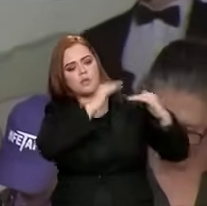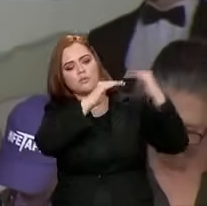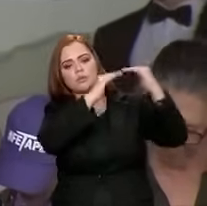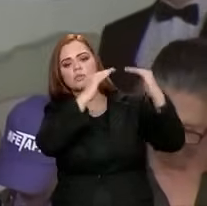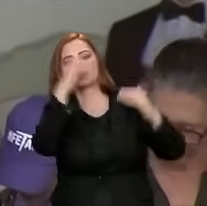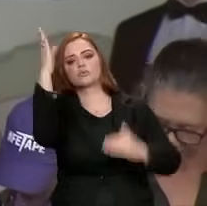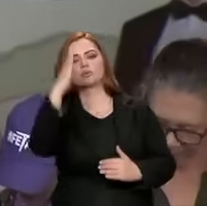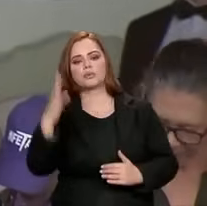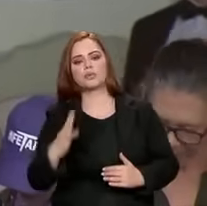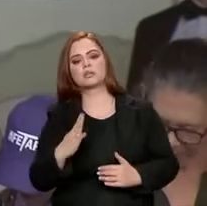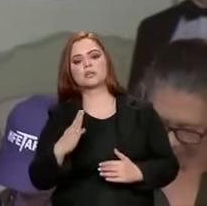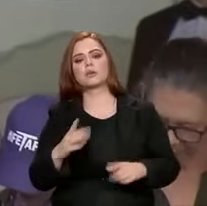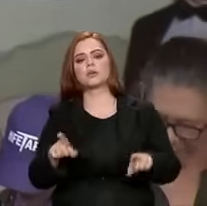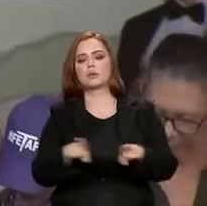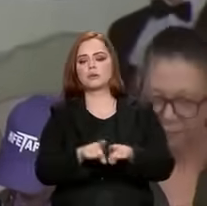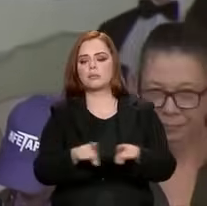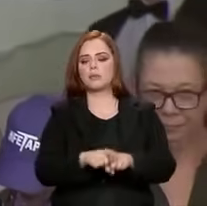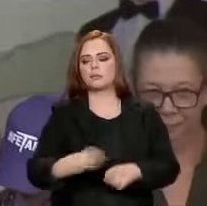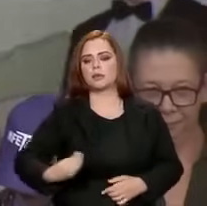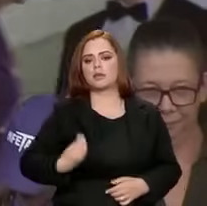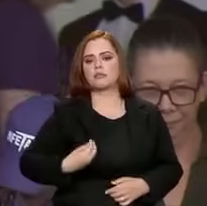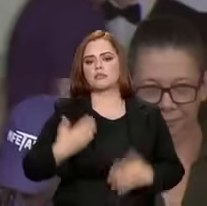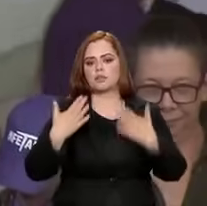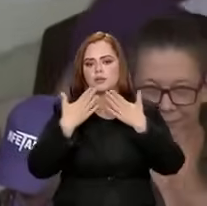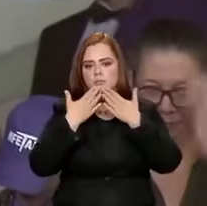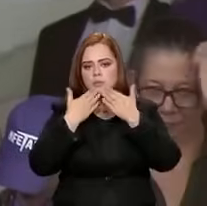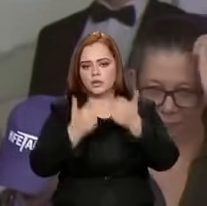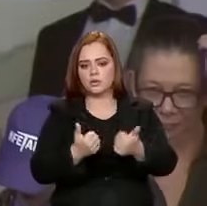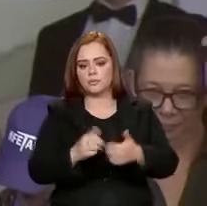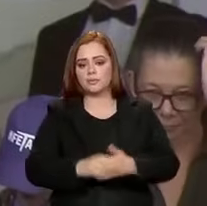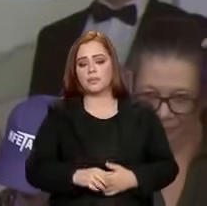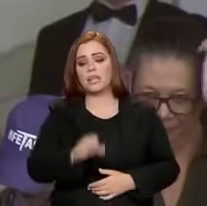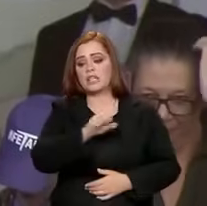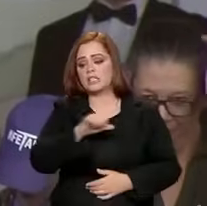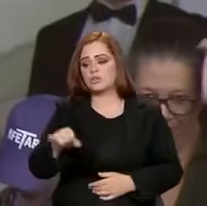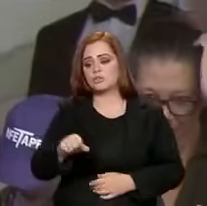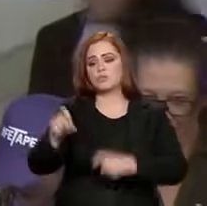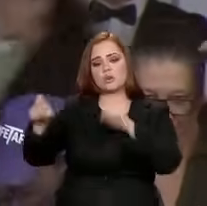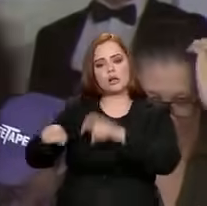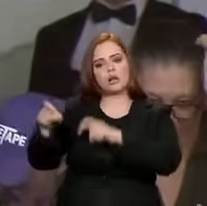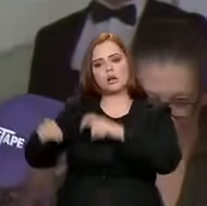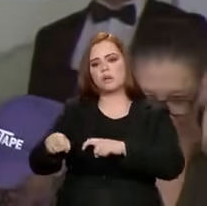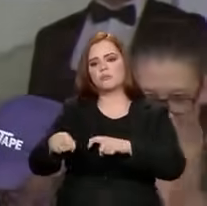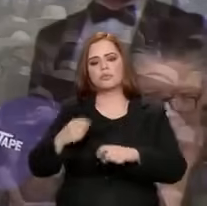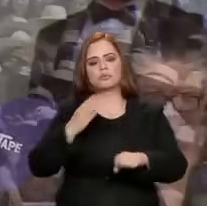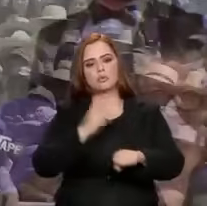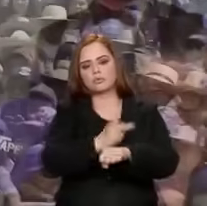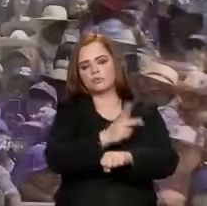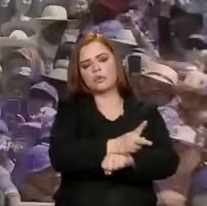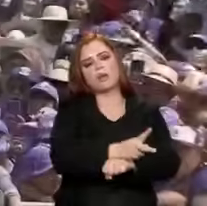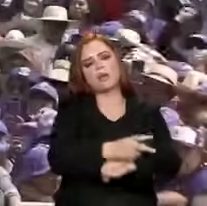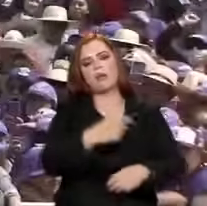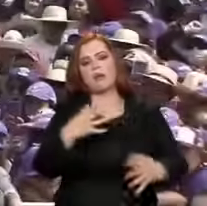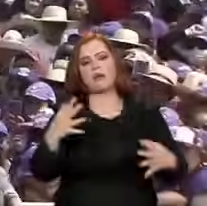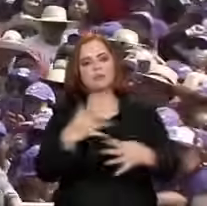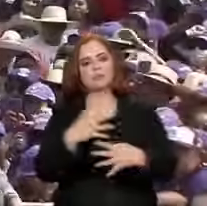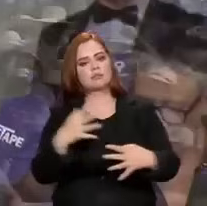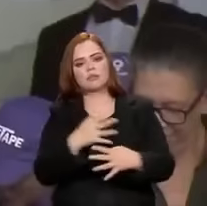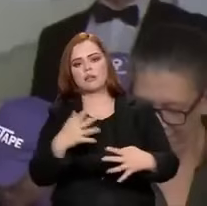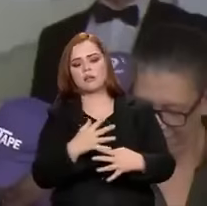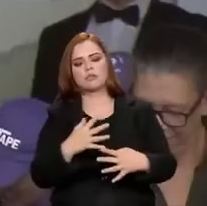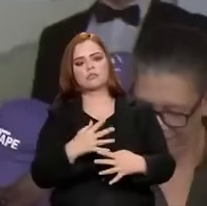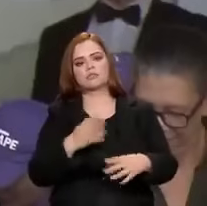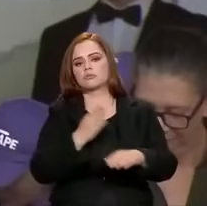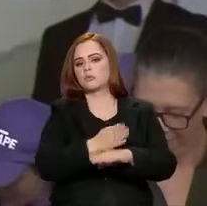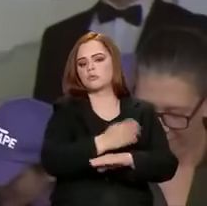e pelo Bem Viver Se o campo não Rossa a cidade se o campo